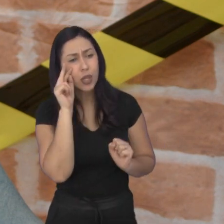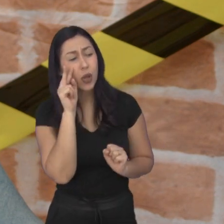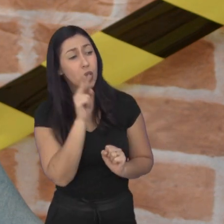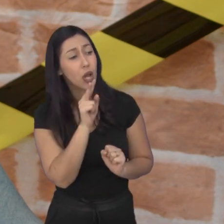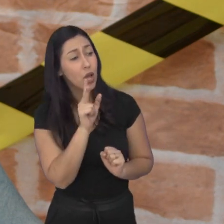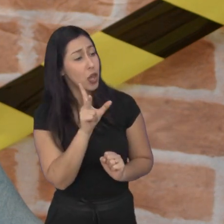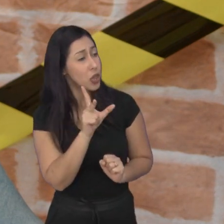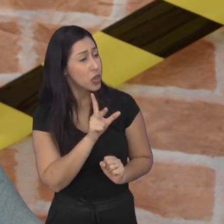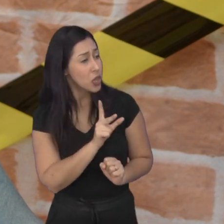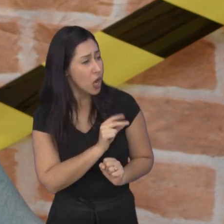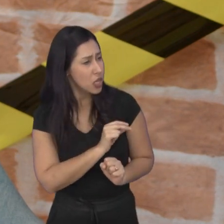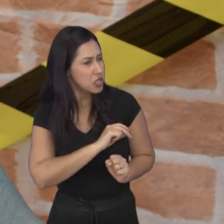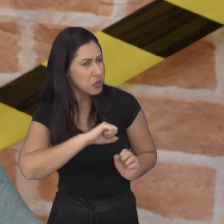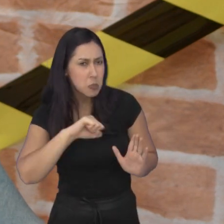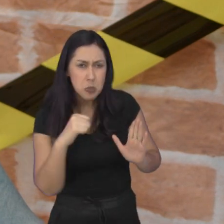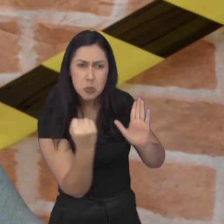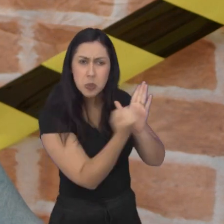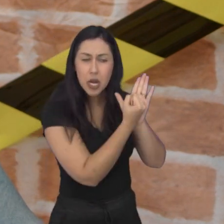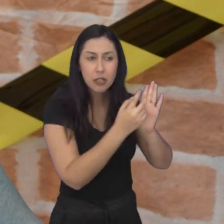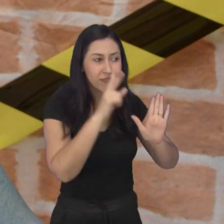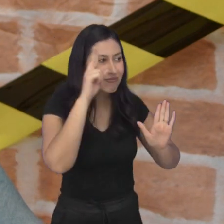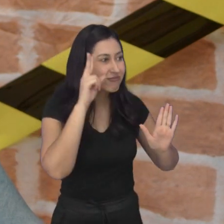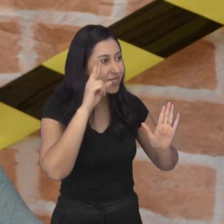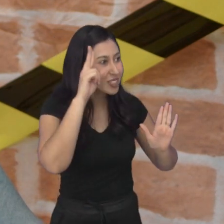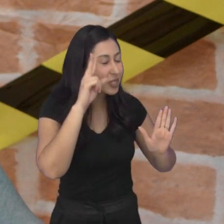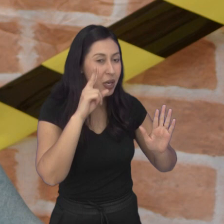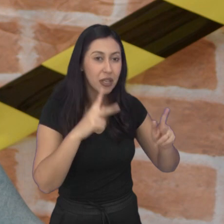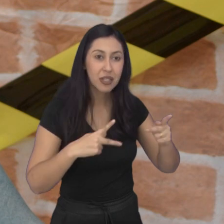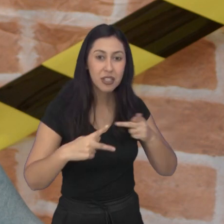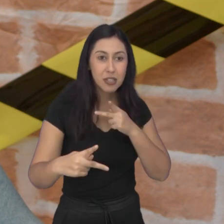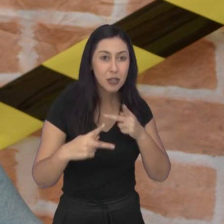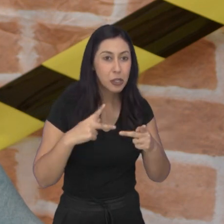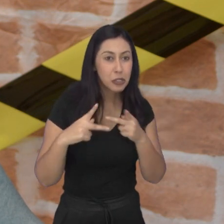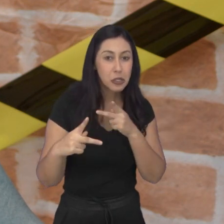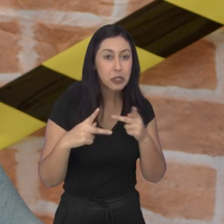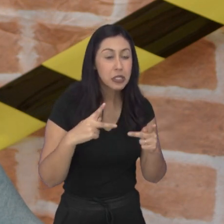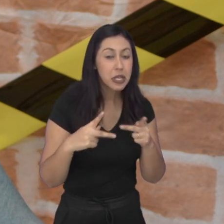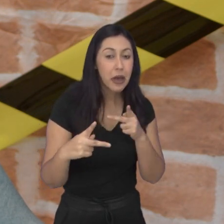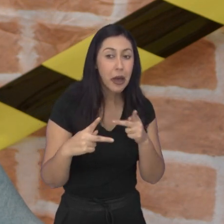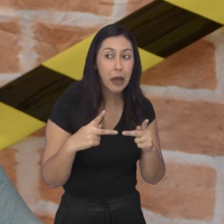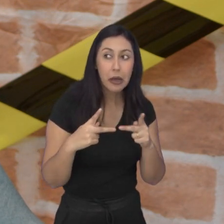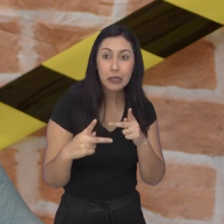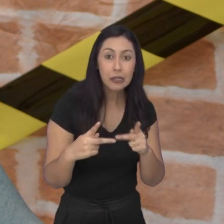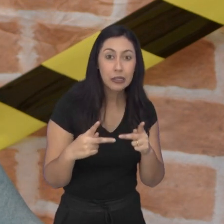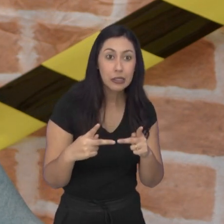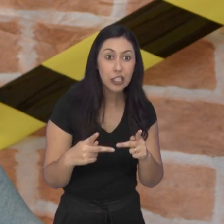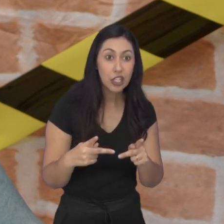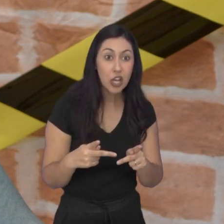e ter como um registro histórico de um momento que, ainda que São José não fosse extremamente